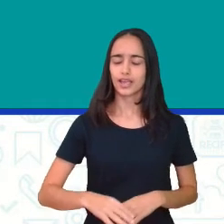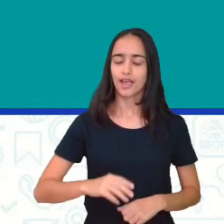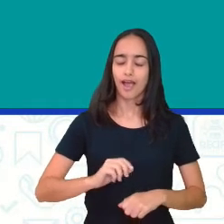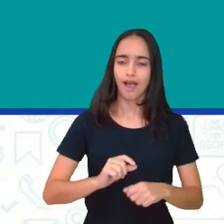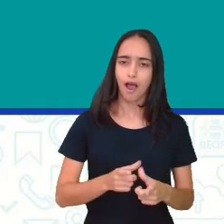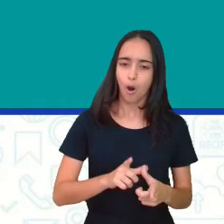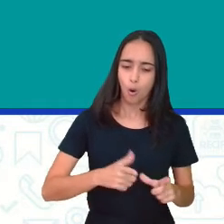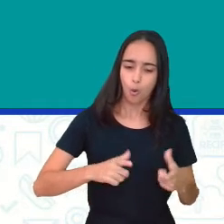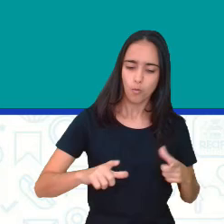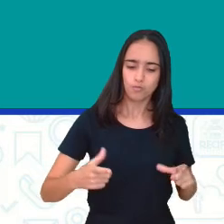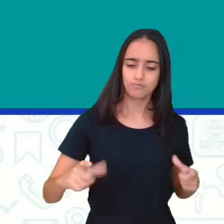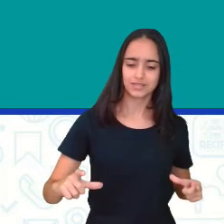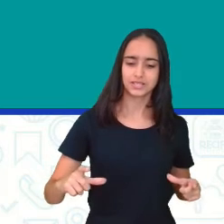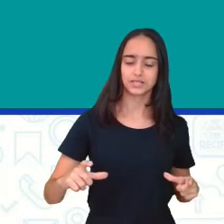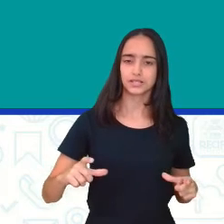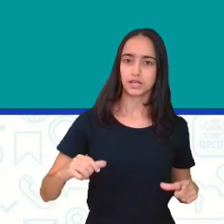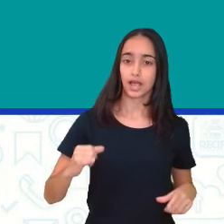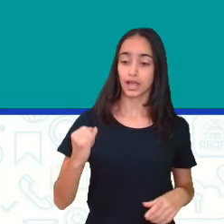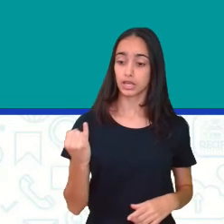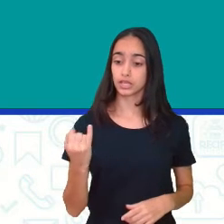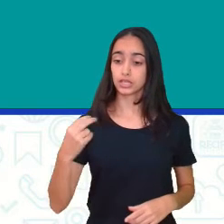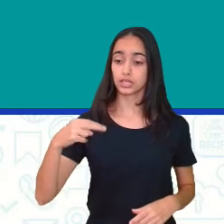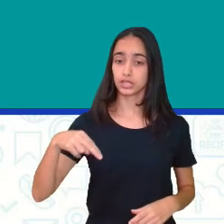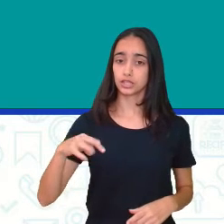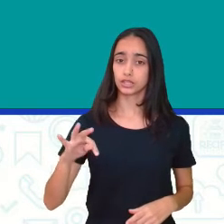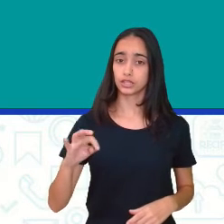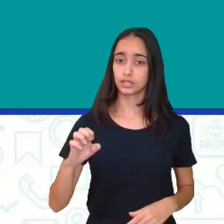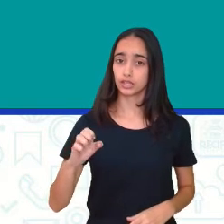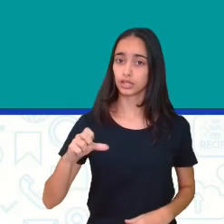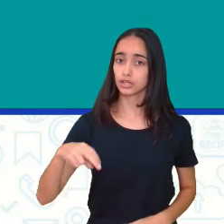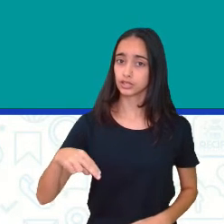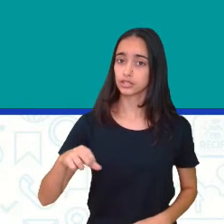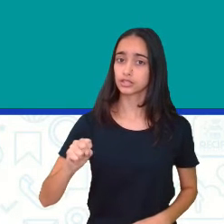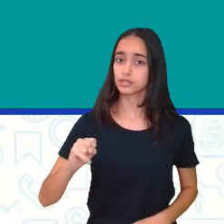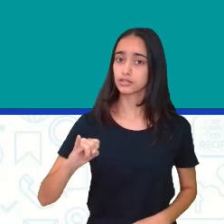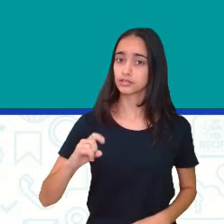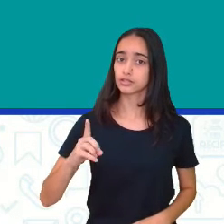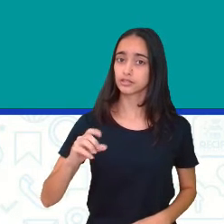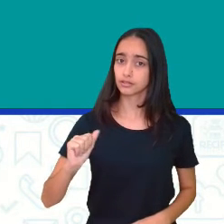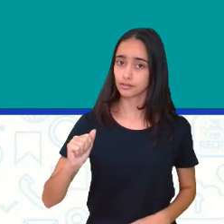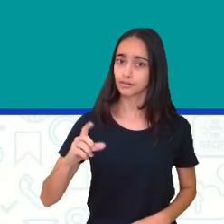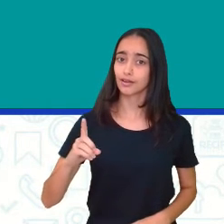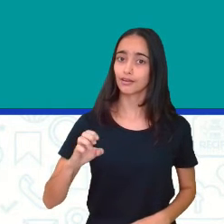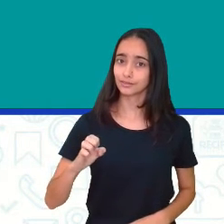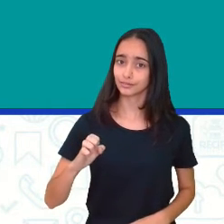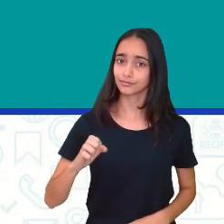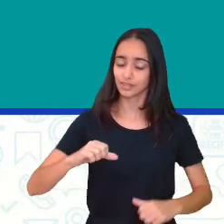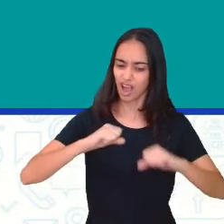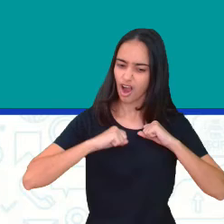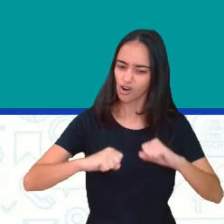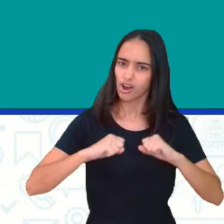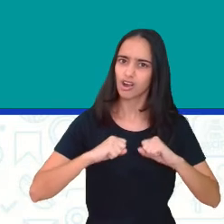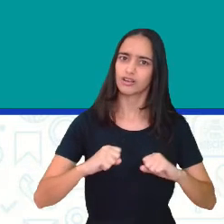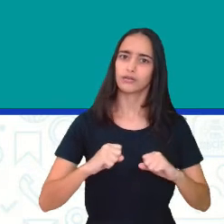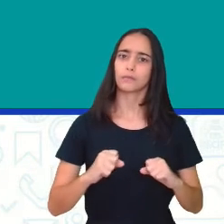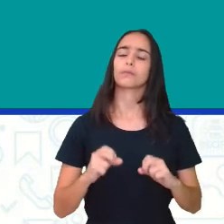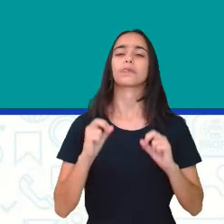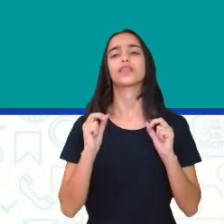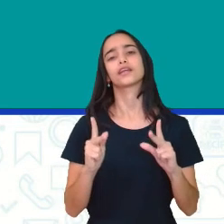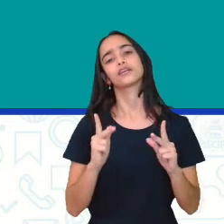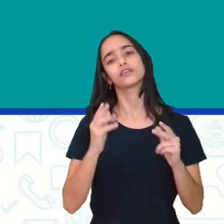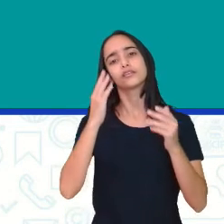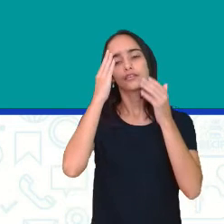está sendo mais intensa, né? Mais forte, dando um estímulo maior, tá?